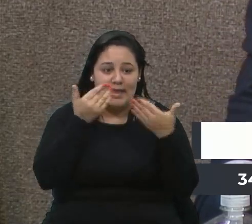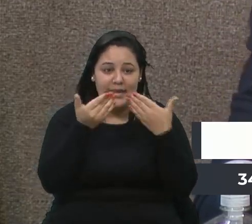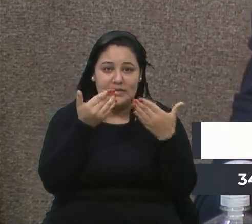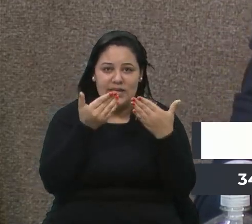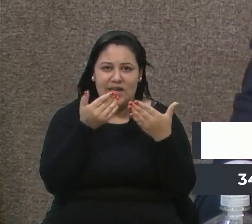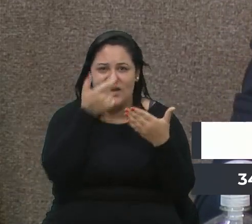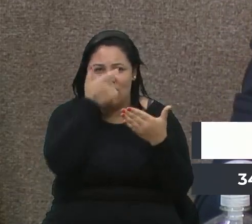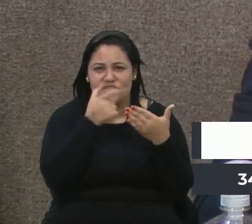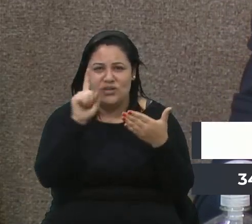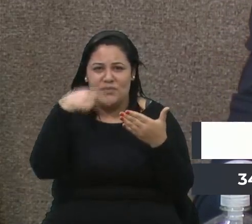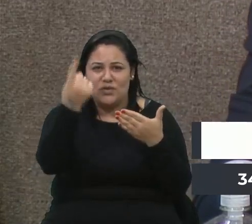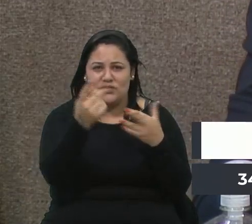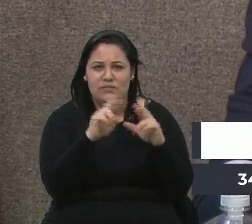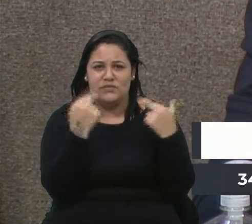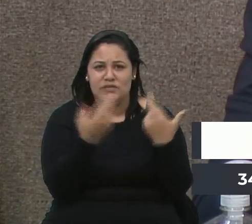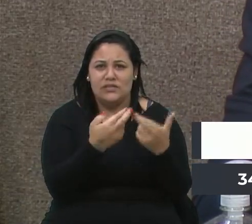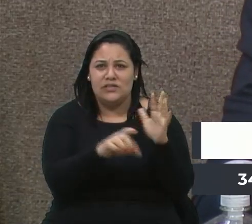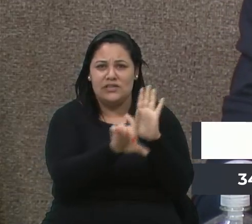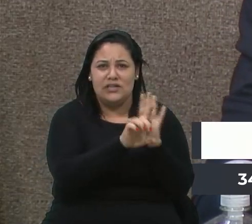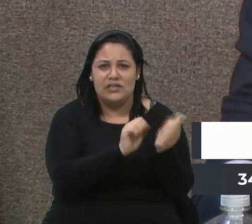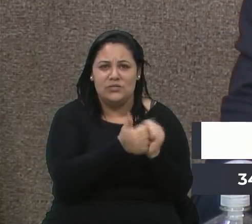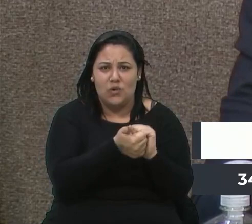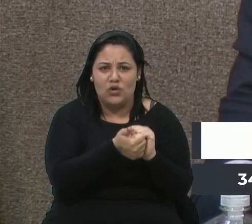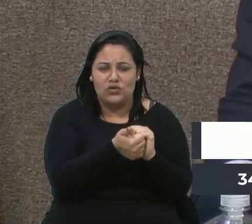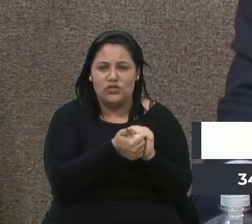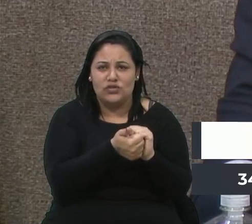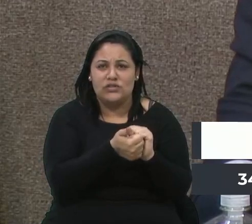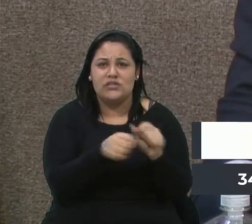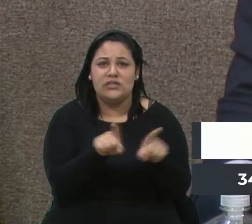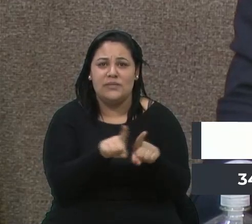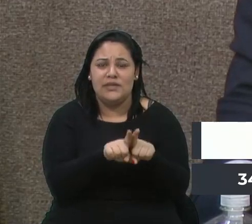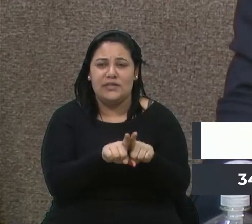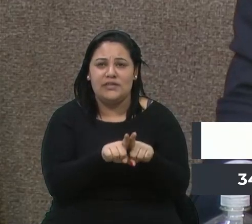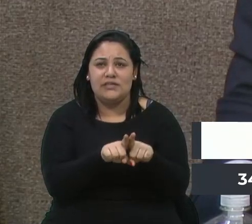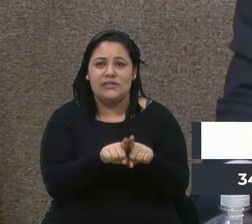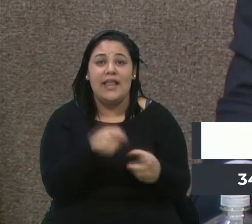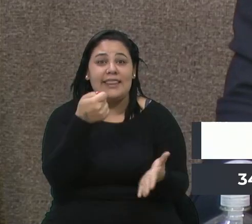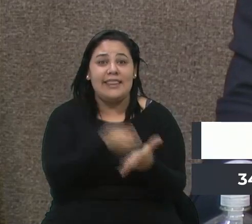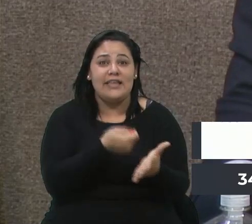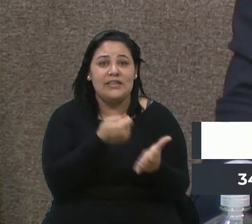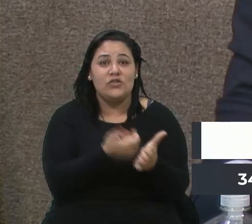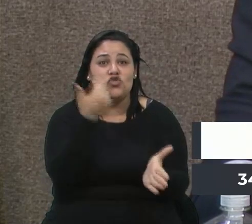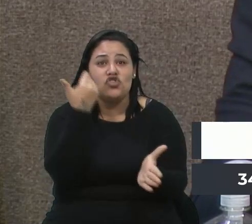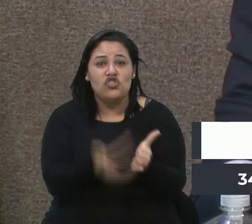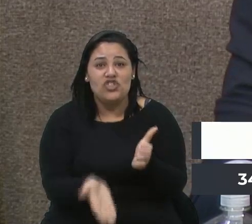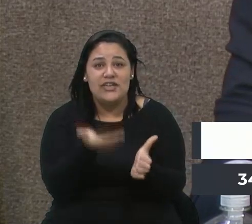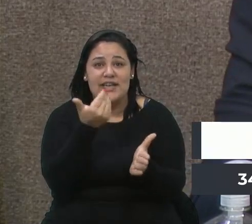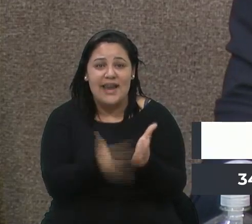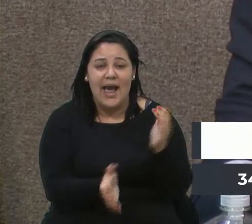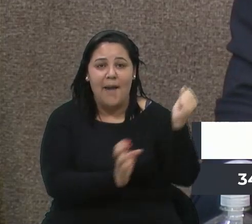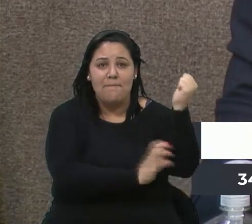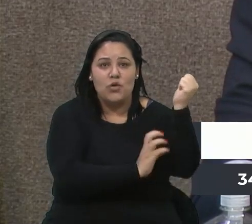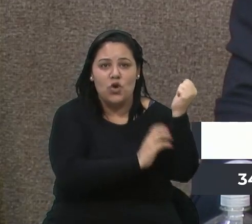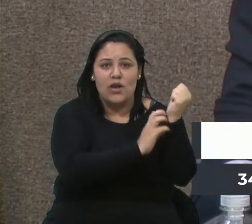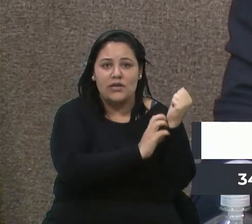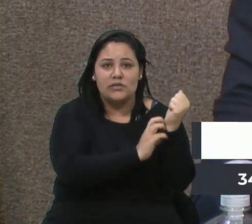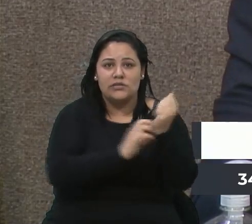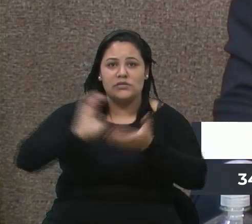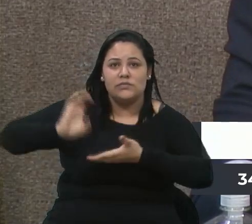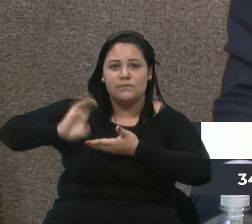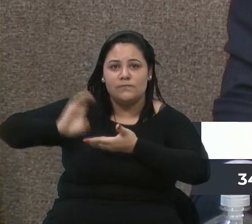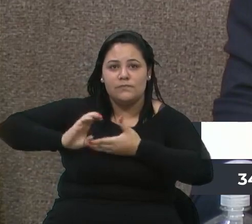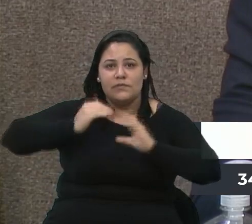talvez na próxima sessão, a lei do FIESPORT, que está tentando desburocratizar os recursos para as